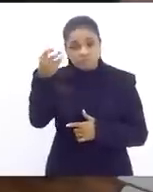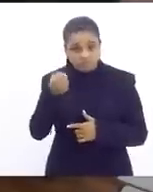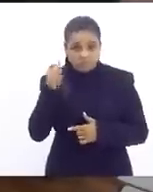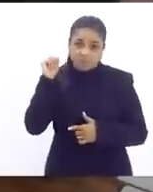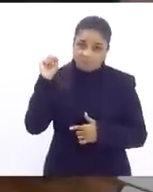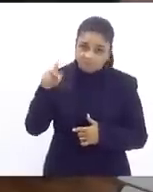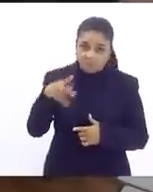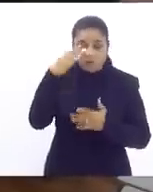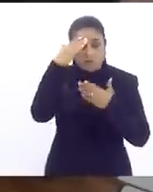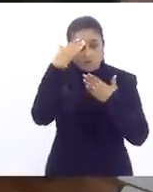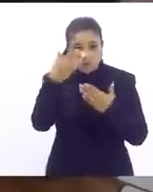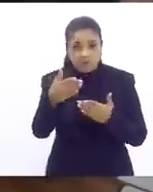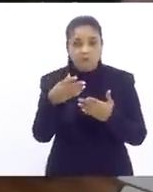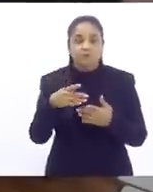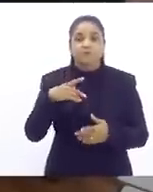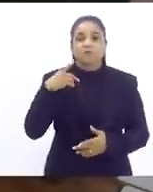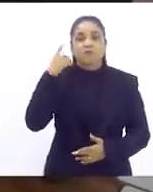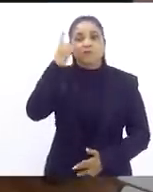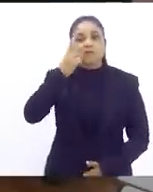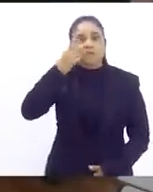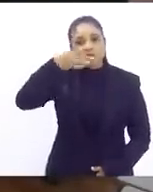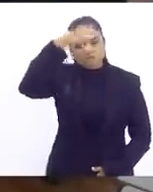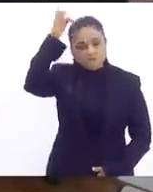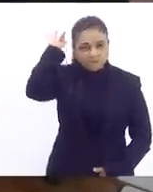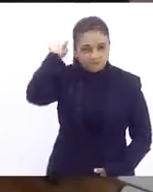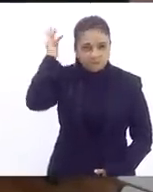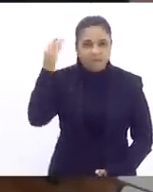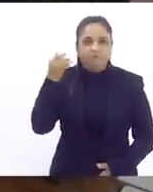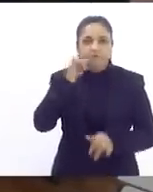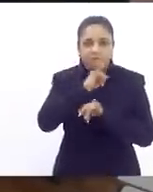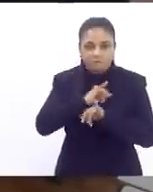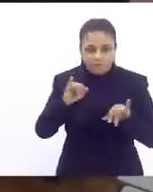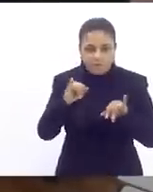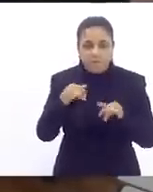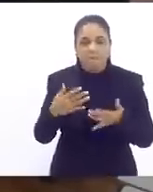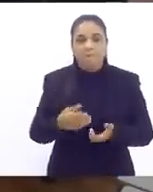Deputado Flávio Serafim para suas considerações finais